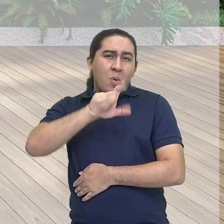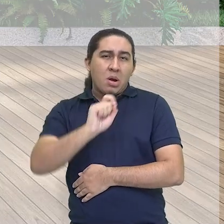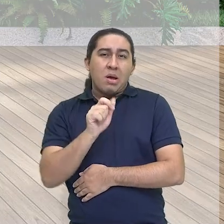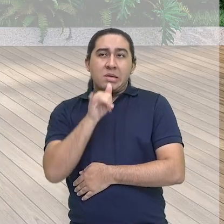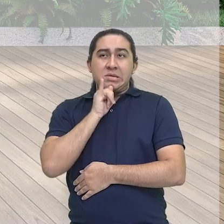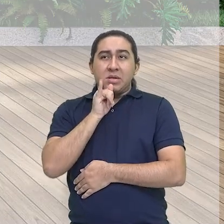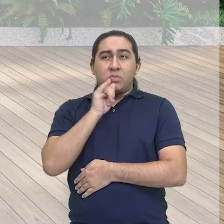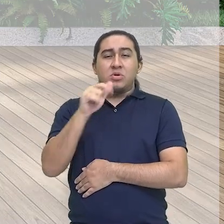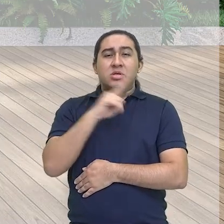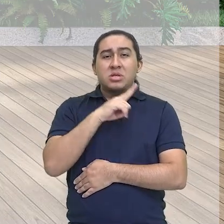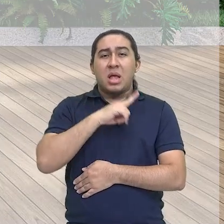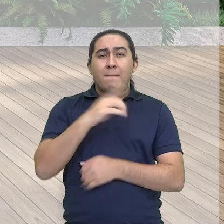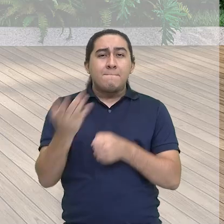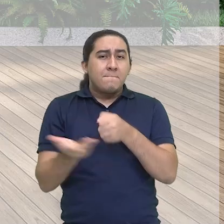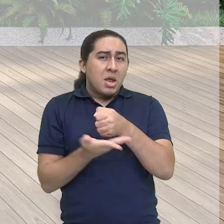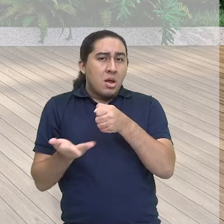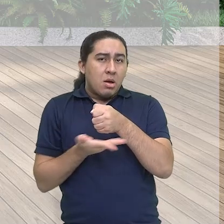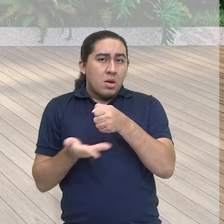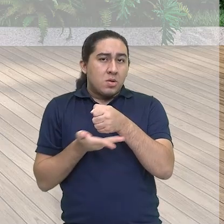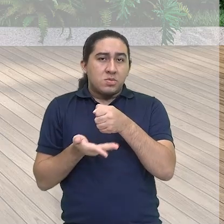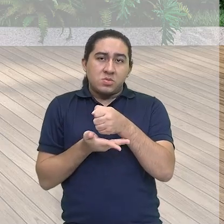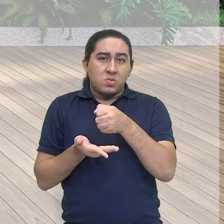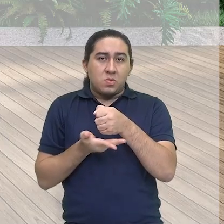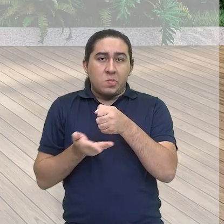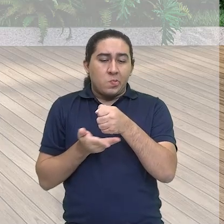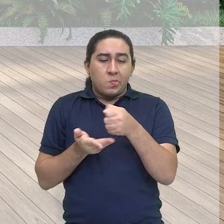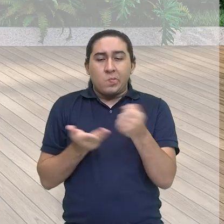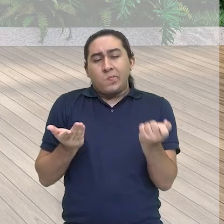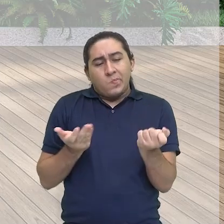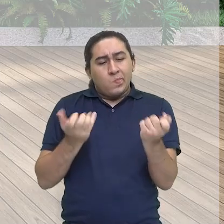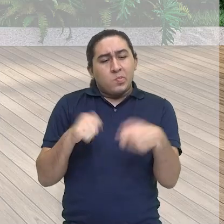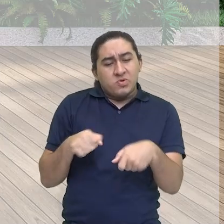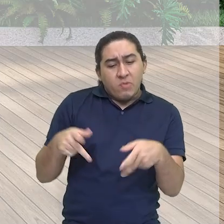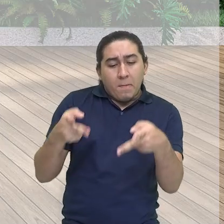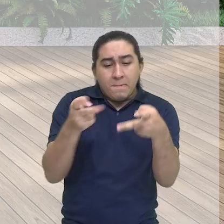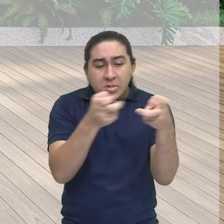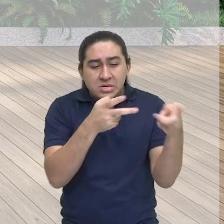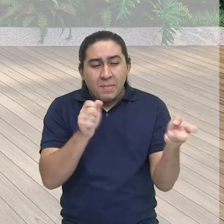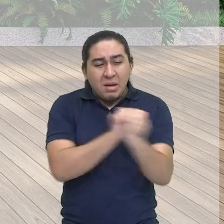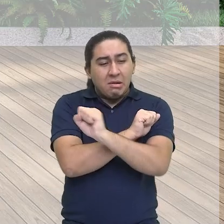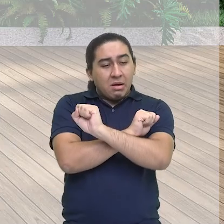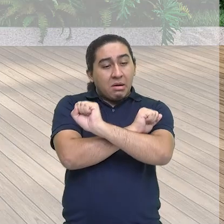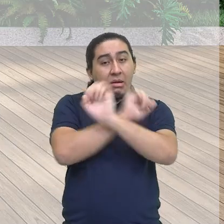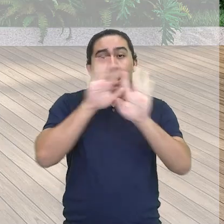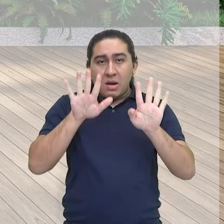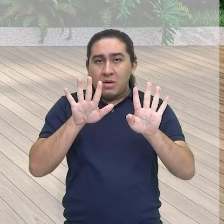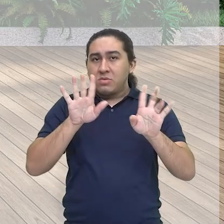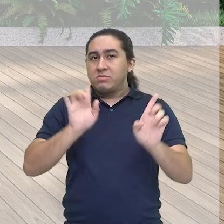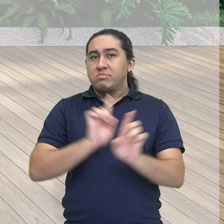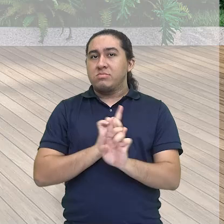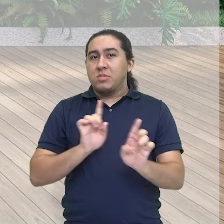na superfície do texto, esteja de modo explícito. Quando uma